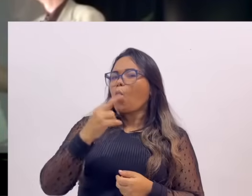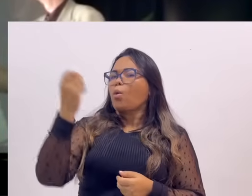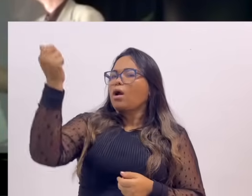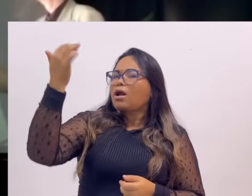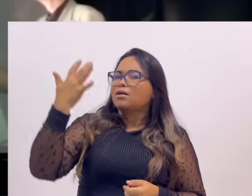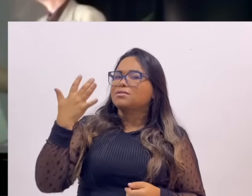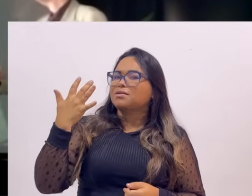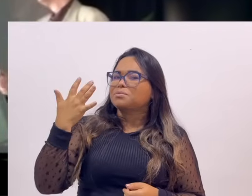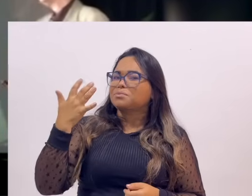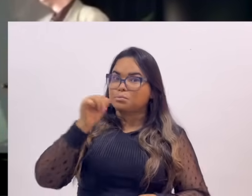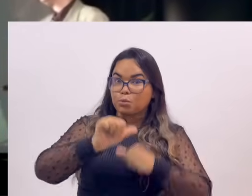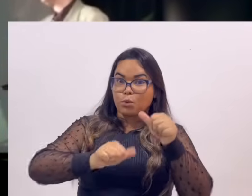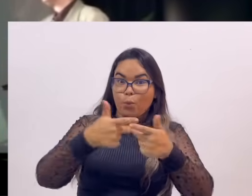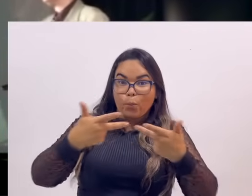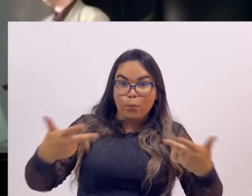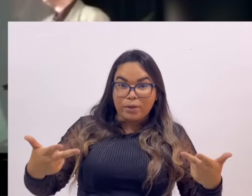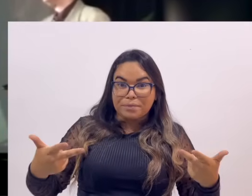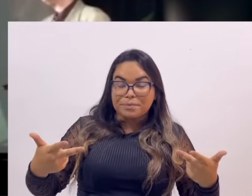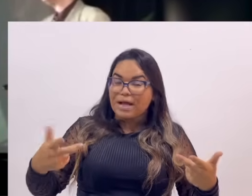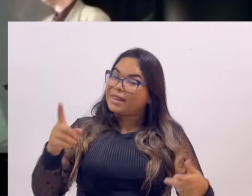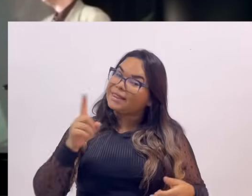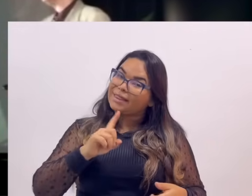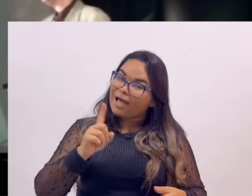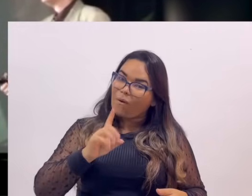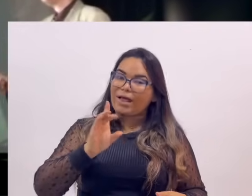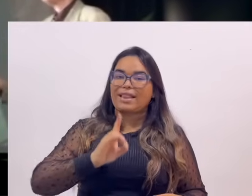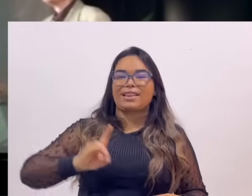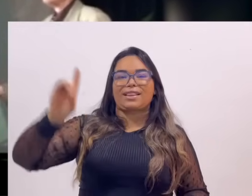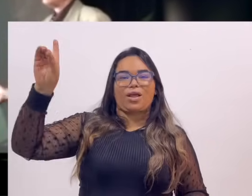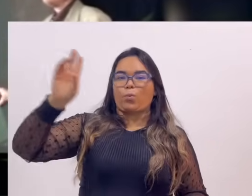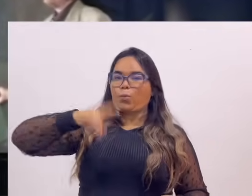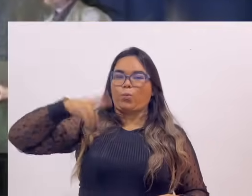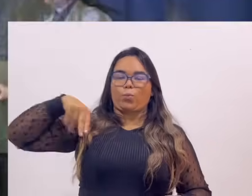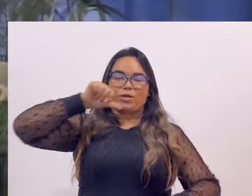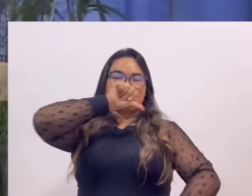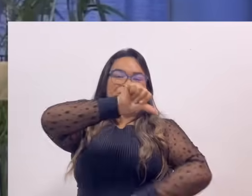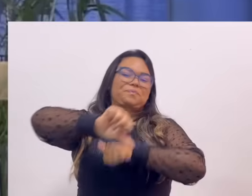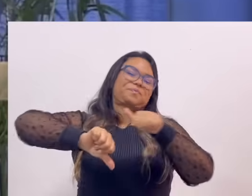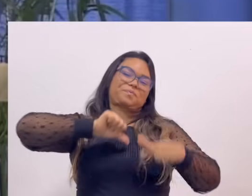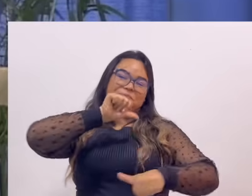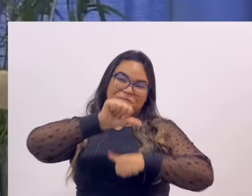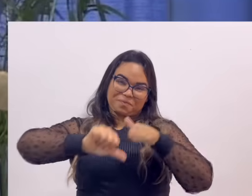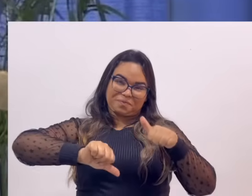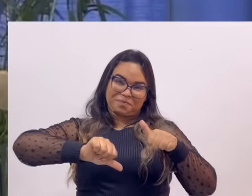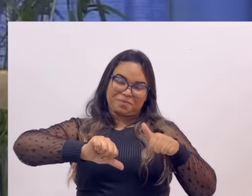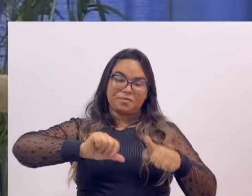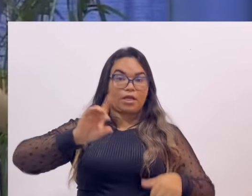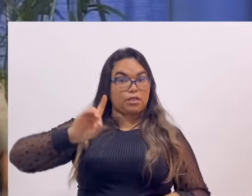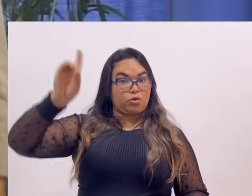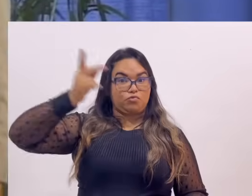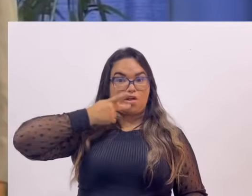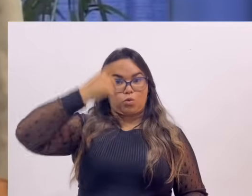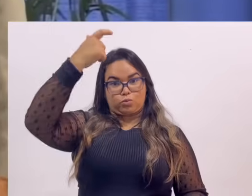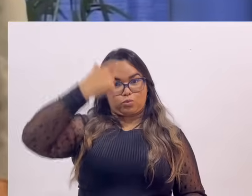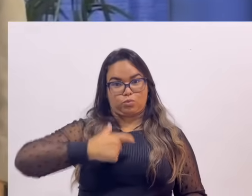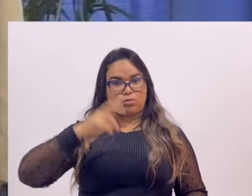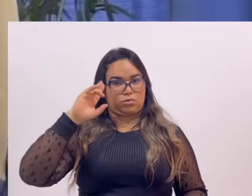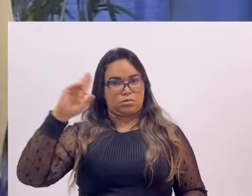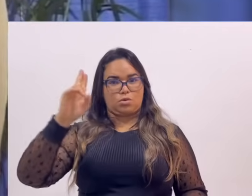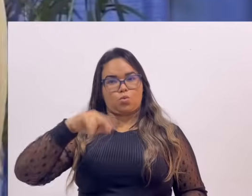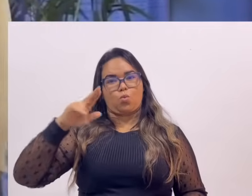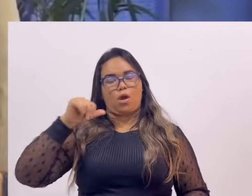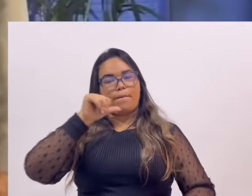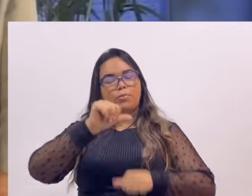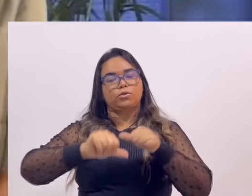Não. Eu sou o senhor e não mudo, diz o senhor. Eu sou o senhor e não mudo. Vejamos a cerimônia que foi